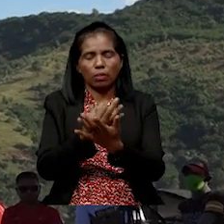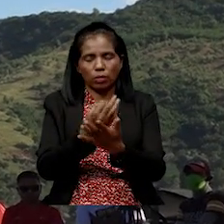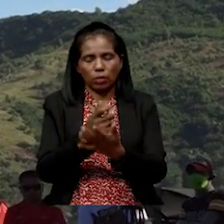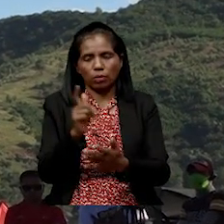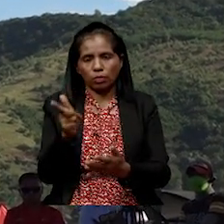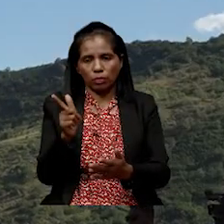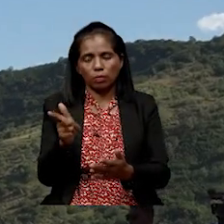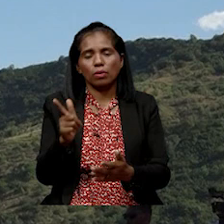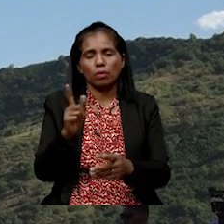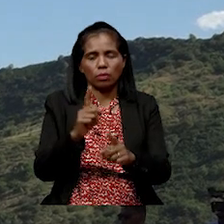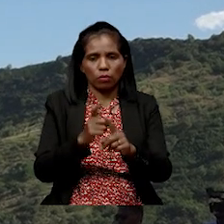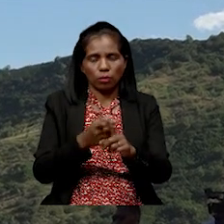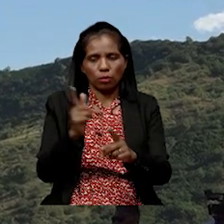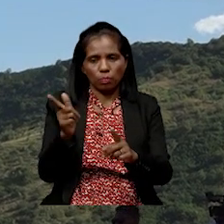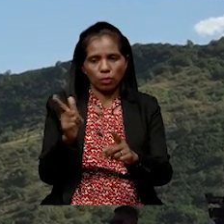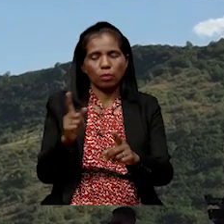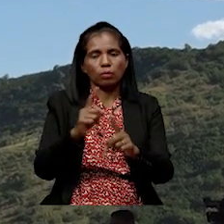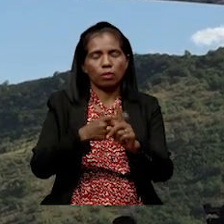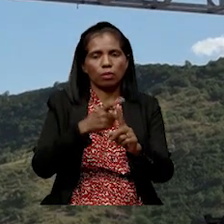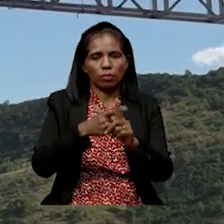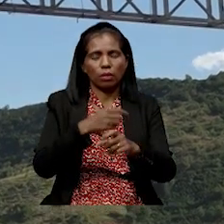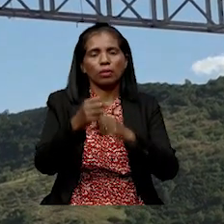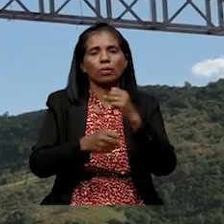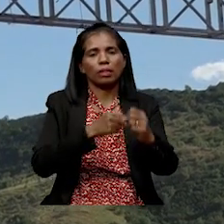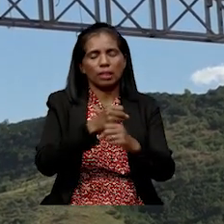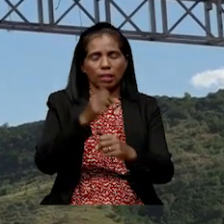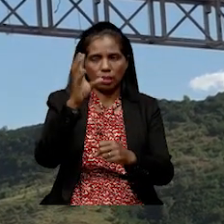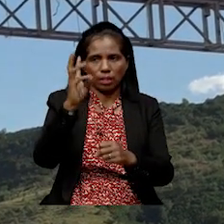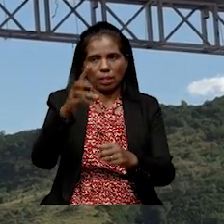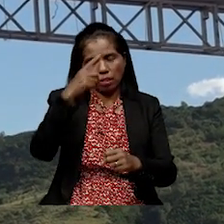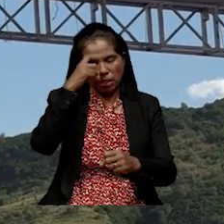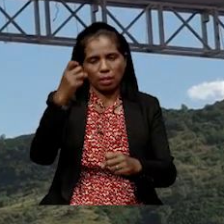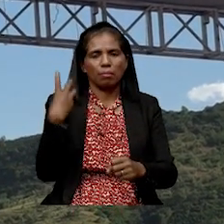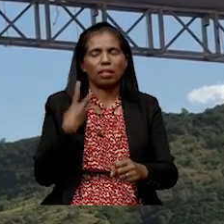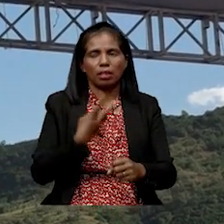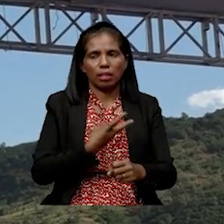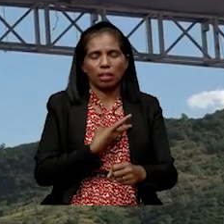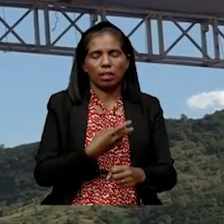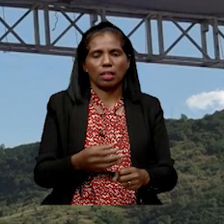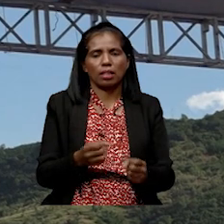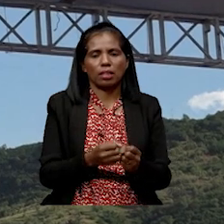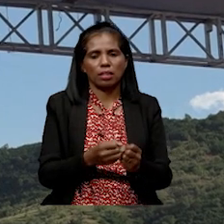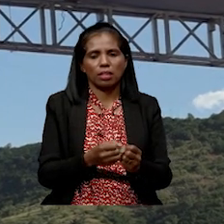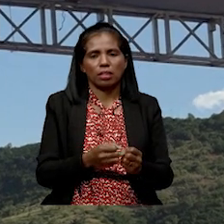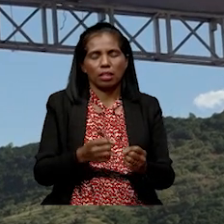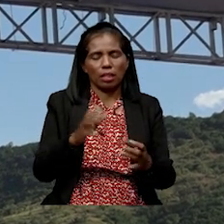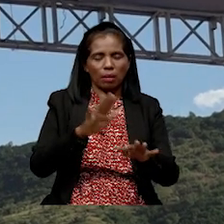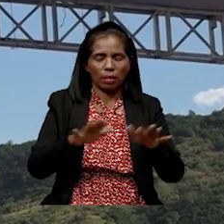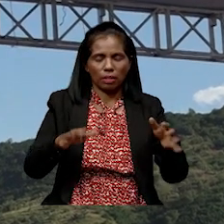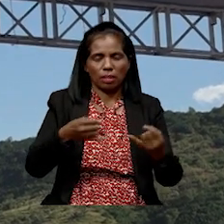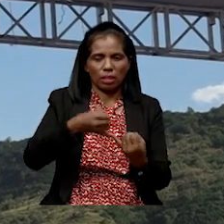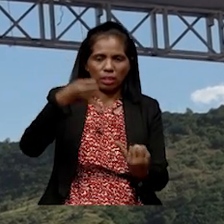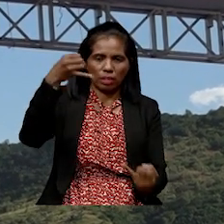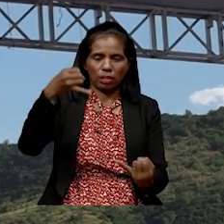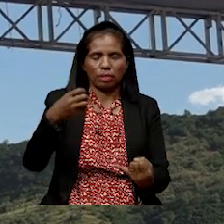ne. A kita teng halu ida ne. Tamba ita dia mal nutrisi, bot tebes. Ita kara kita ne